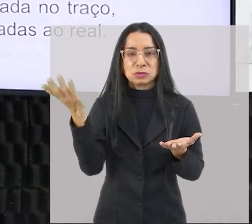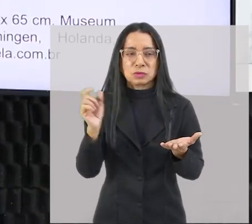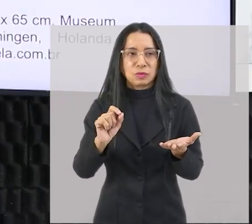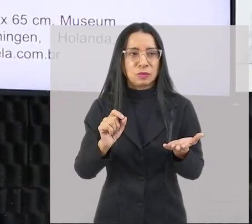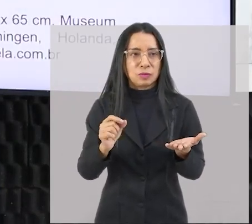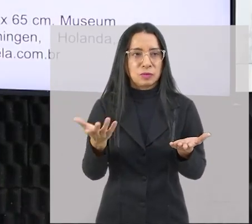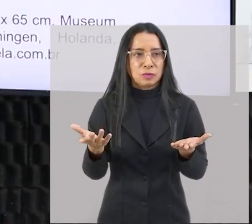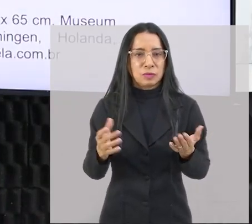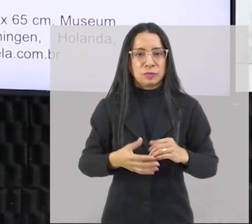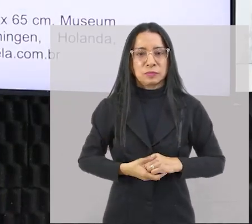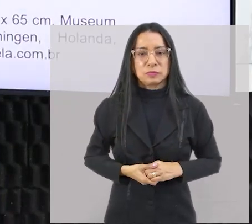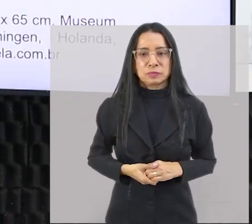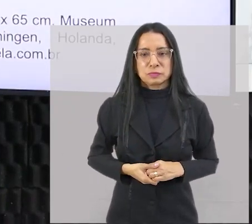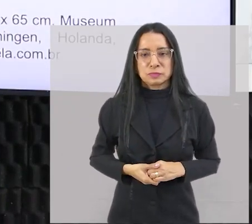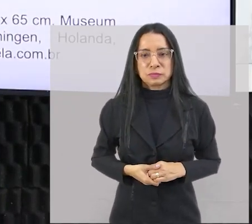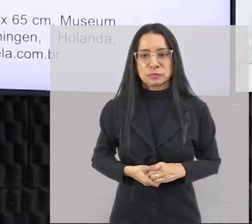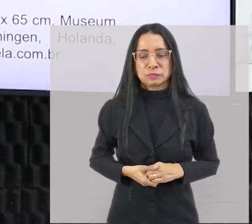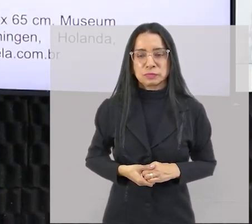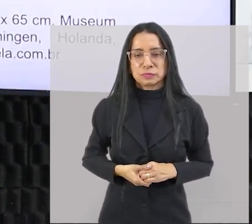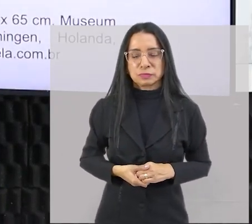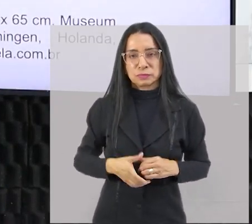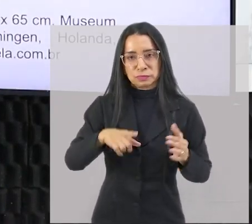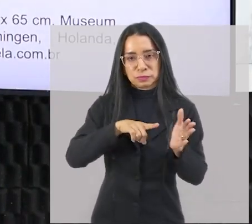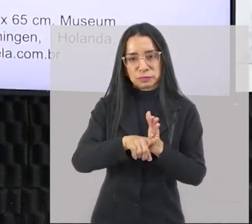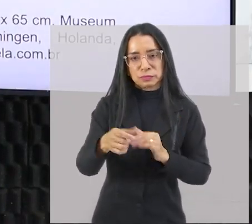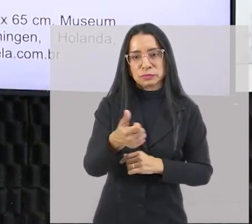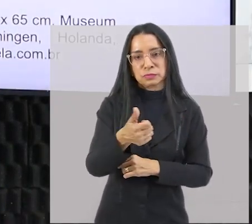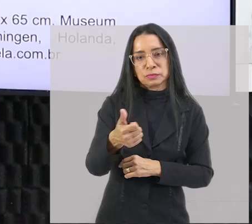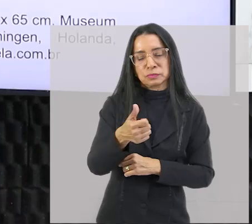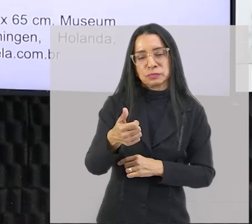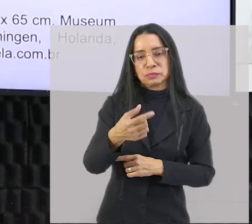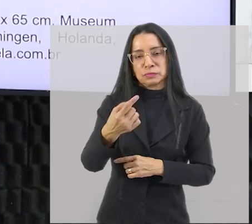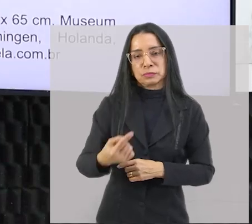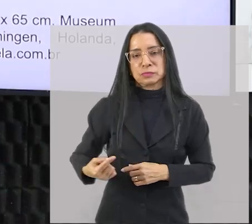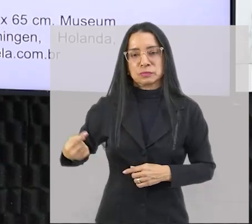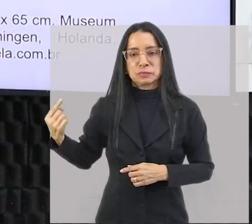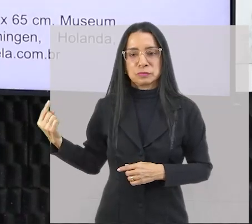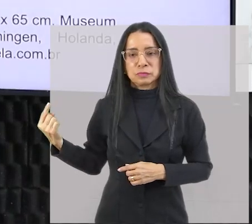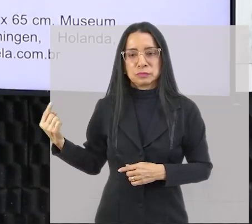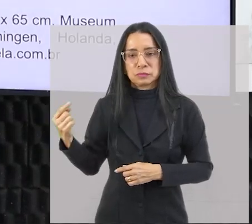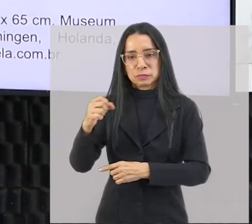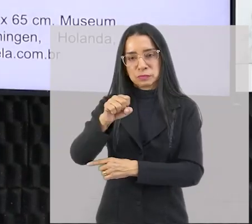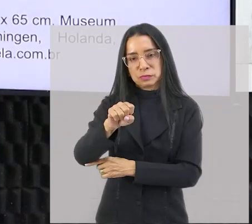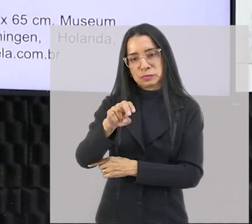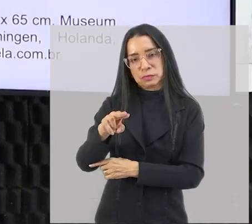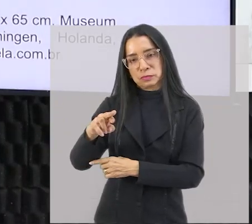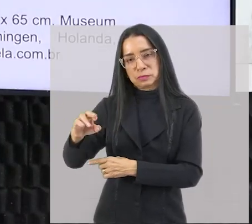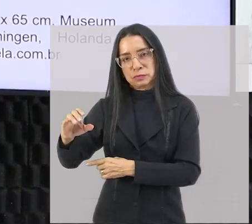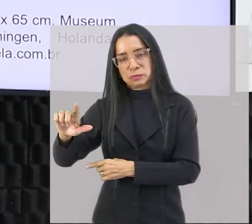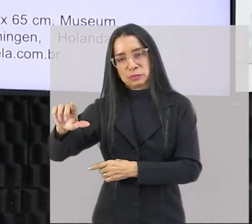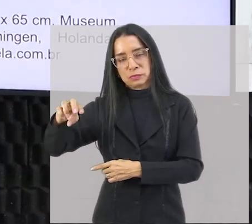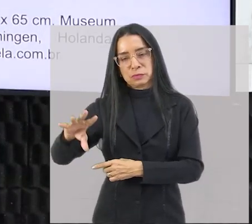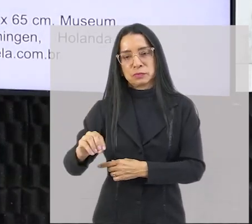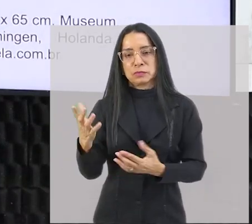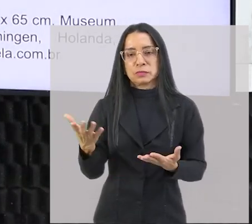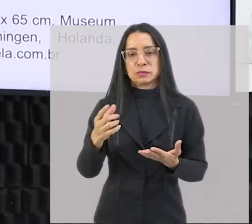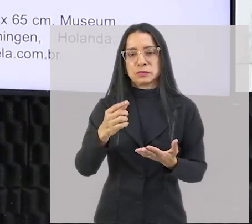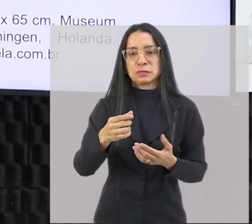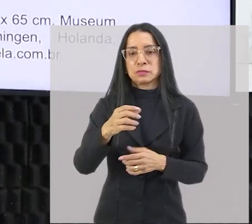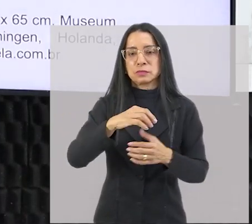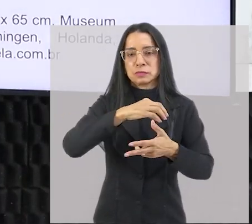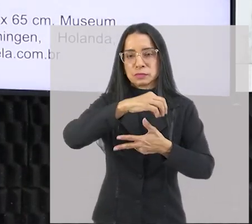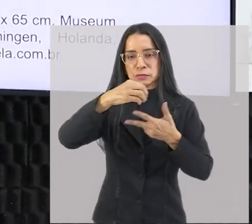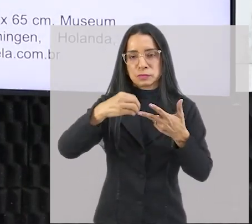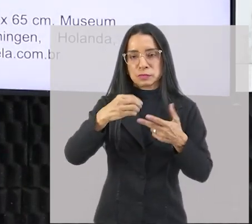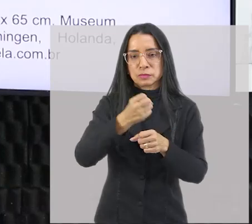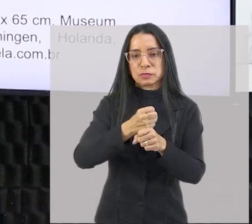isso. Questão 11, ainda em surrealismo. Já que a gente falou, essa aqui vai ser um pouco mais dinâmica. Enem